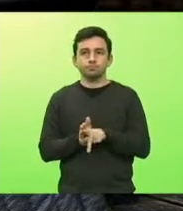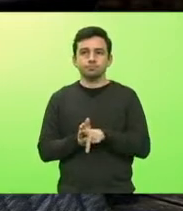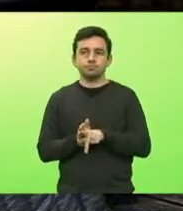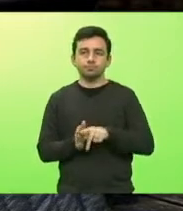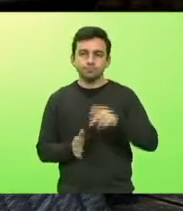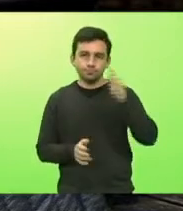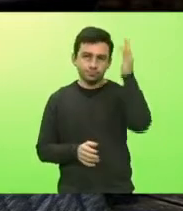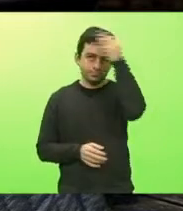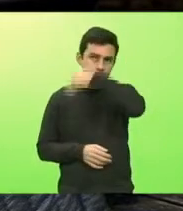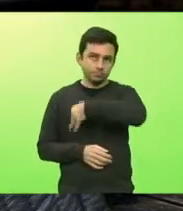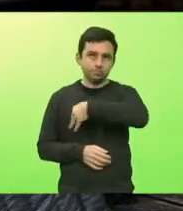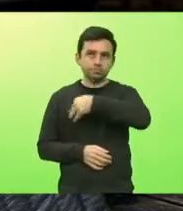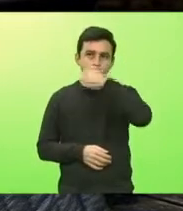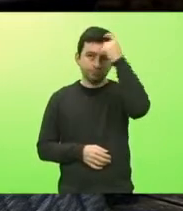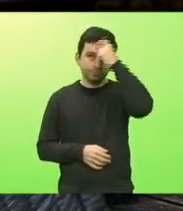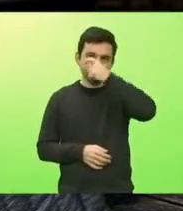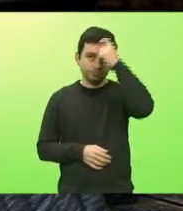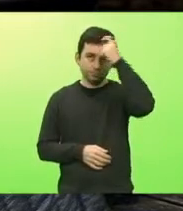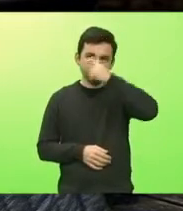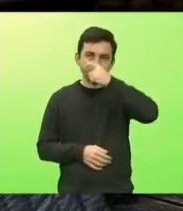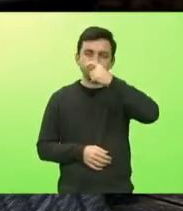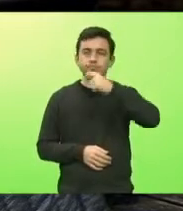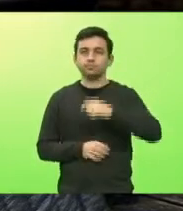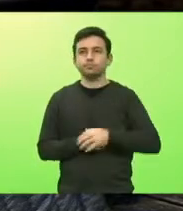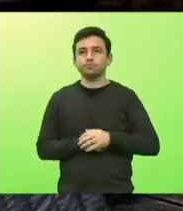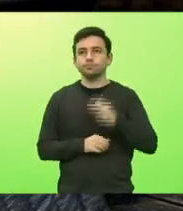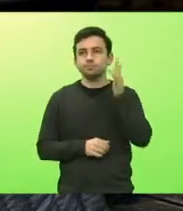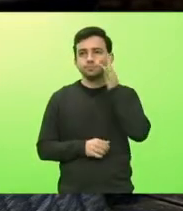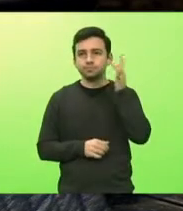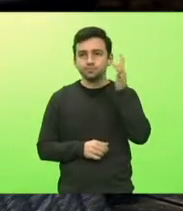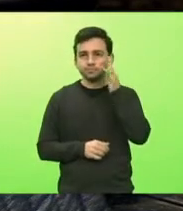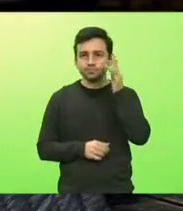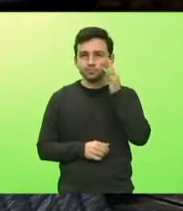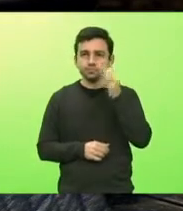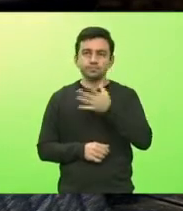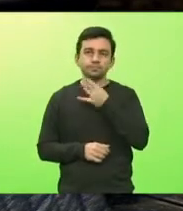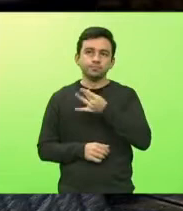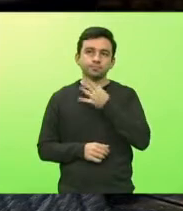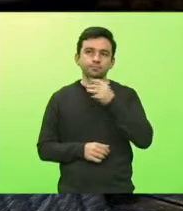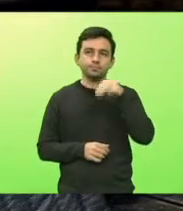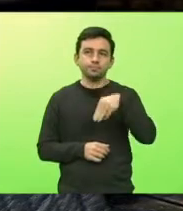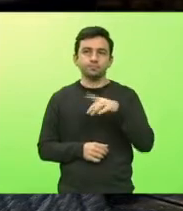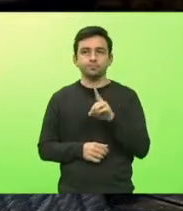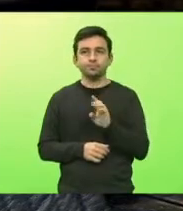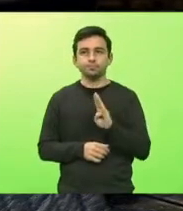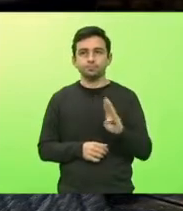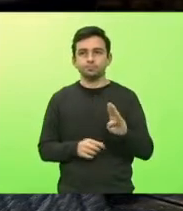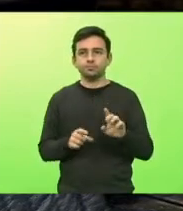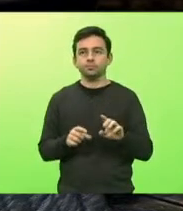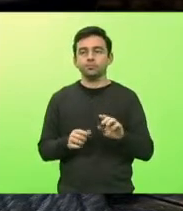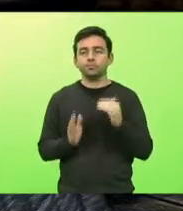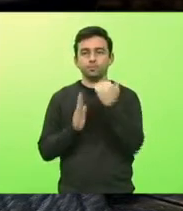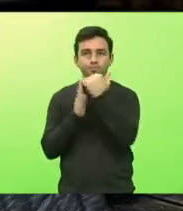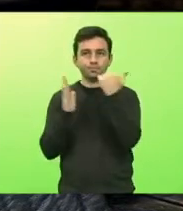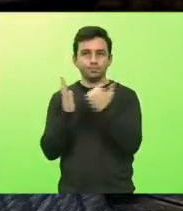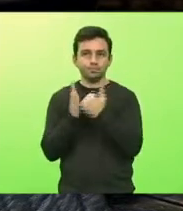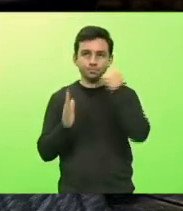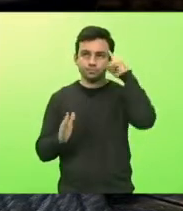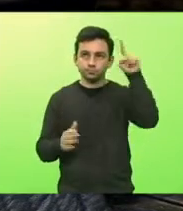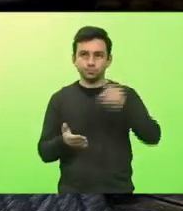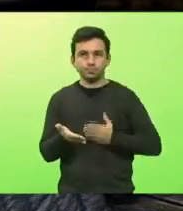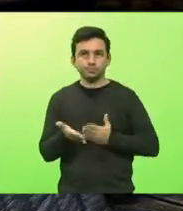PT, Maurício Kudrak, PL, Fernando Kleilin e Valdir Cobalcini, MDB. Ordem do dia, foram aprovadas as redações